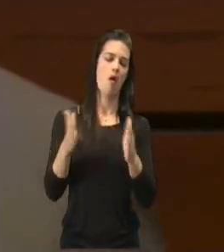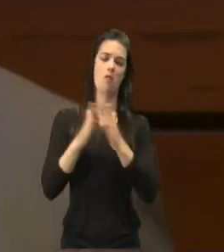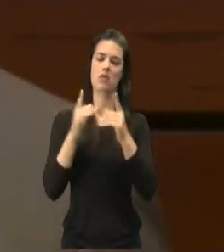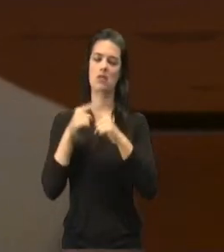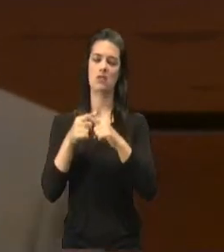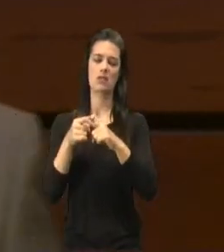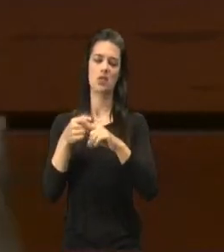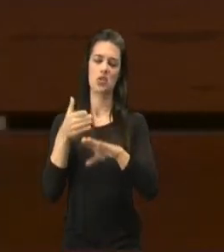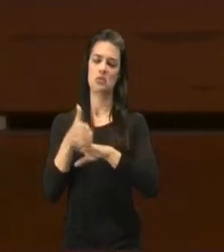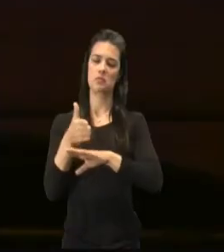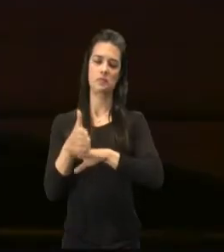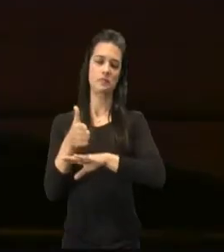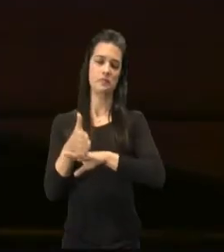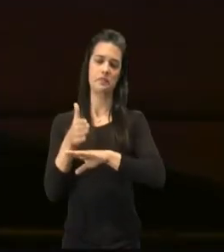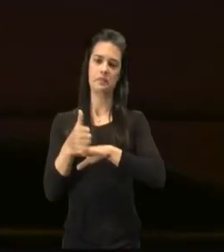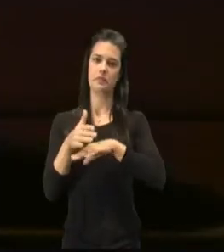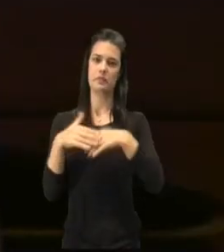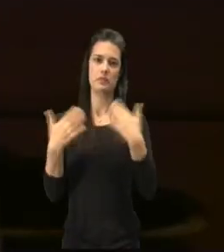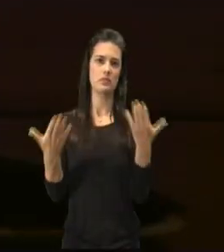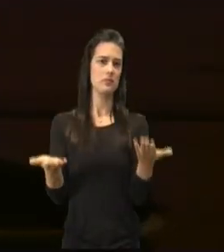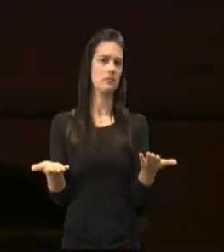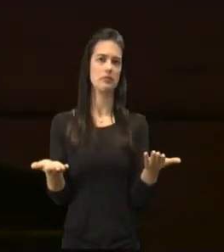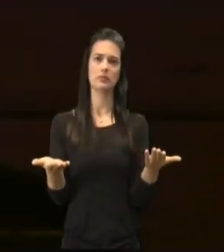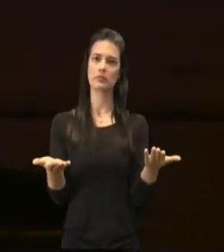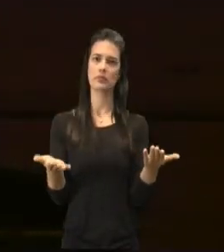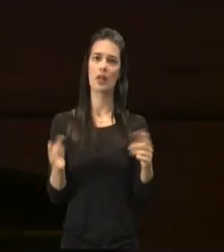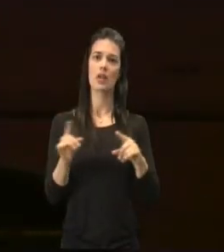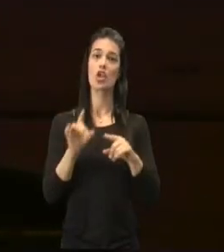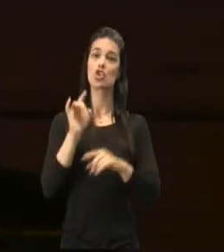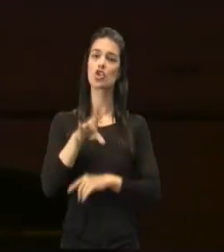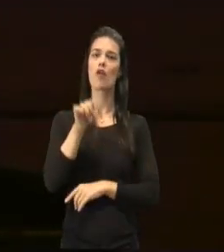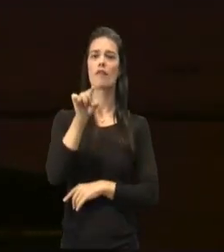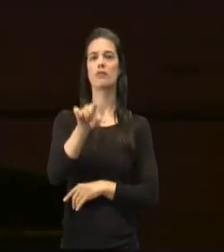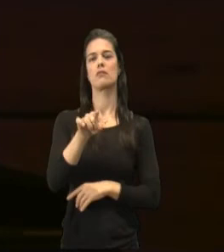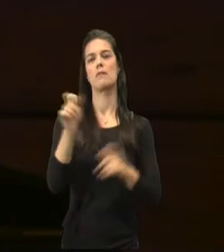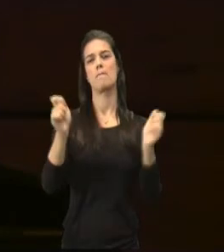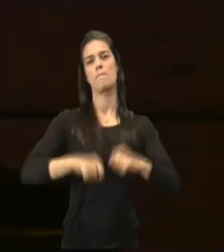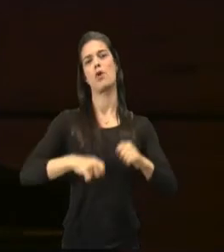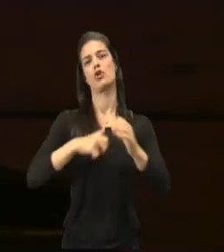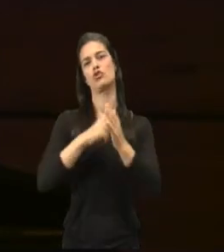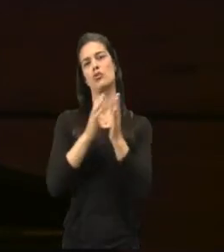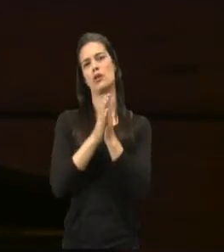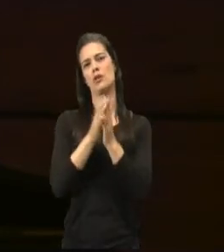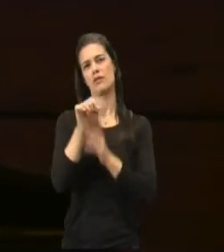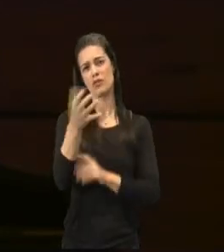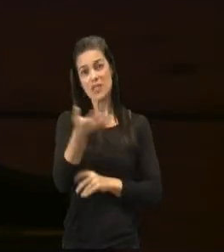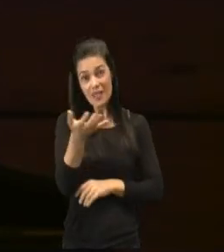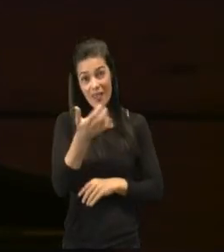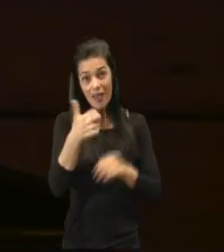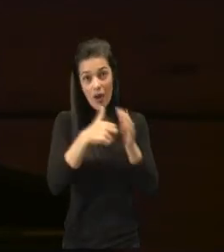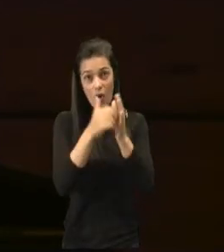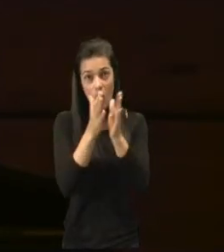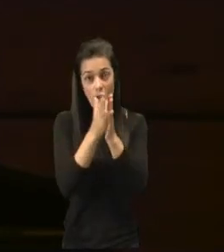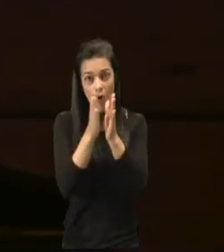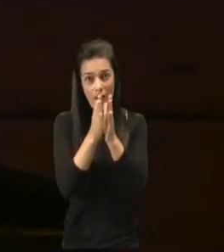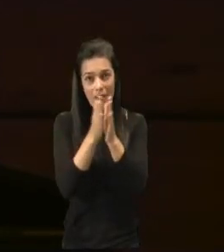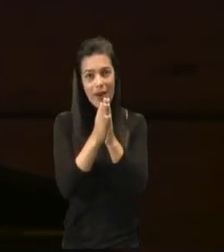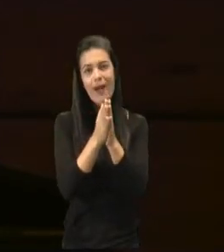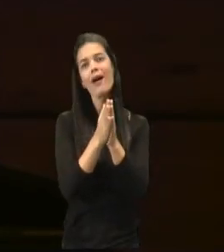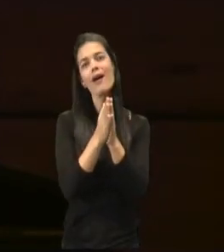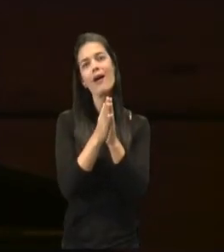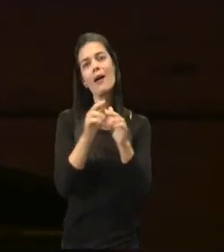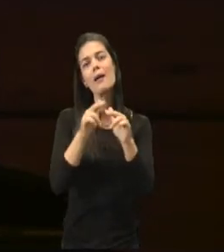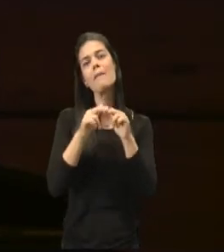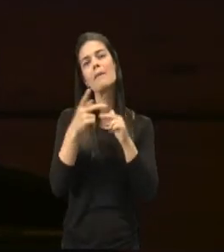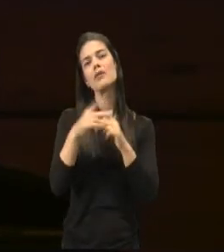frequenta, mas depende de você, se você quer pagar o preço por orar pelos